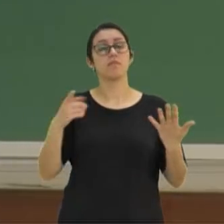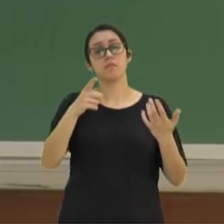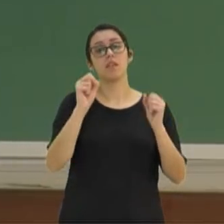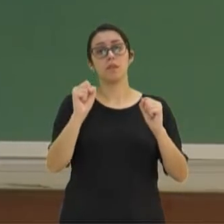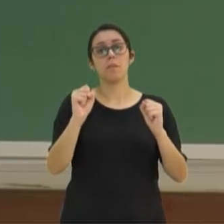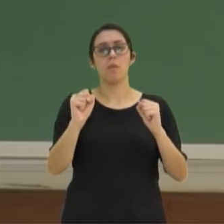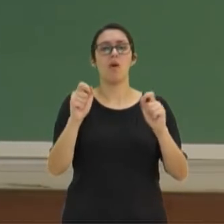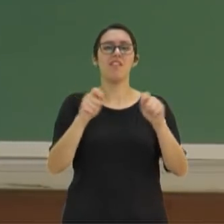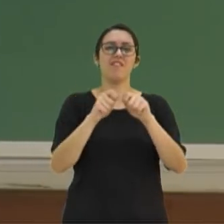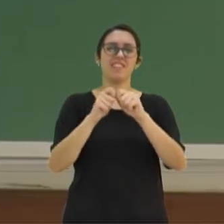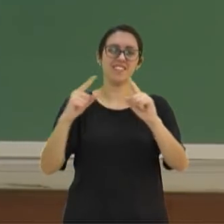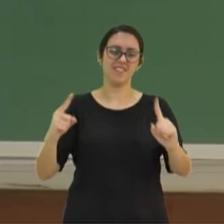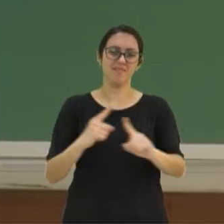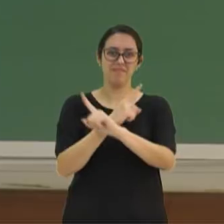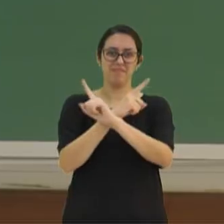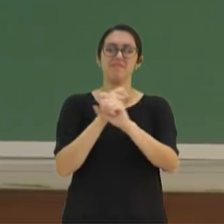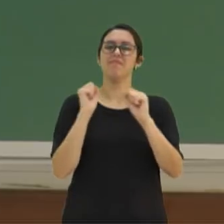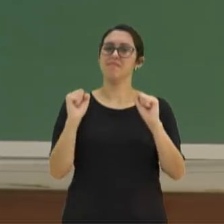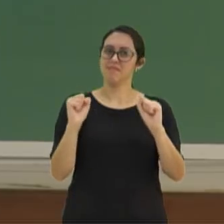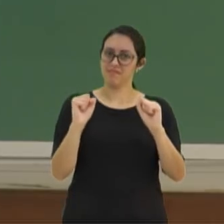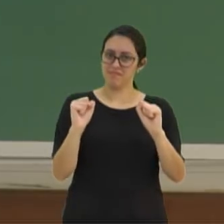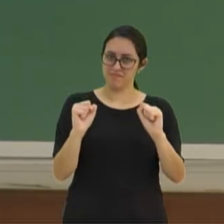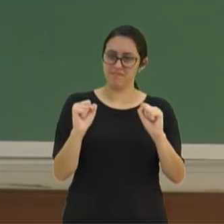3 simples. Então, você monta lá o quadro.